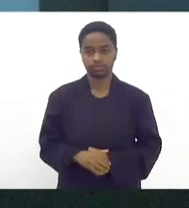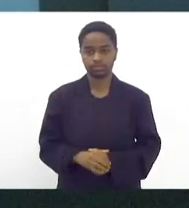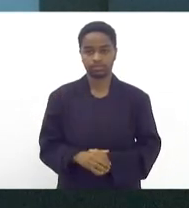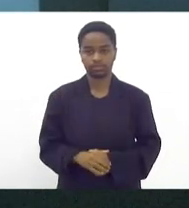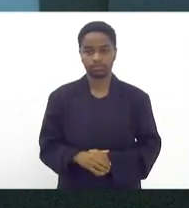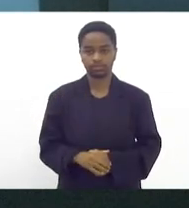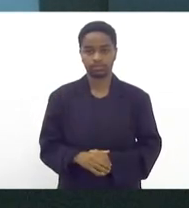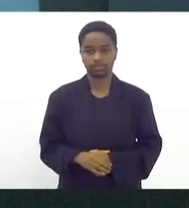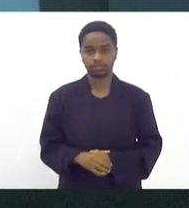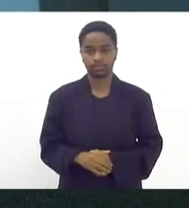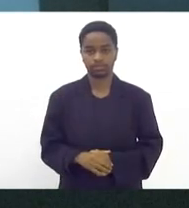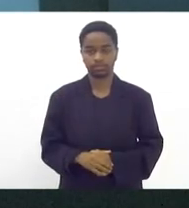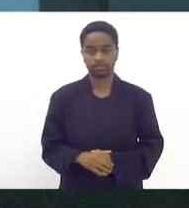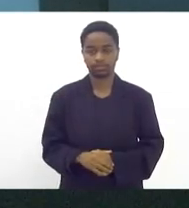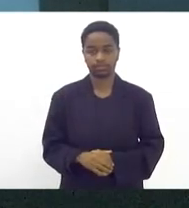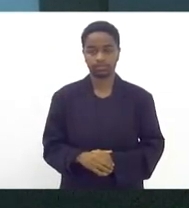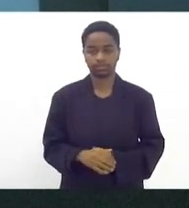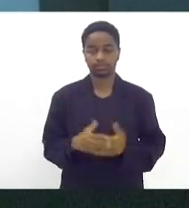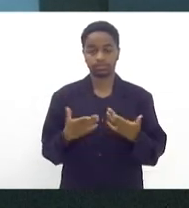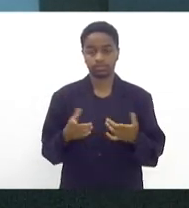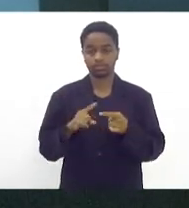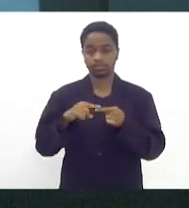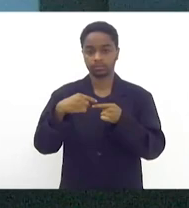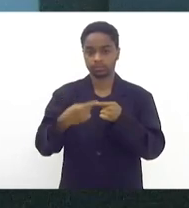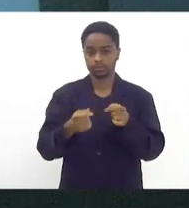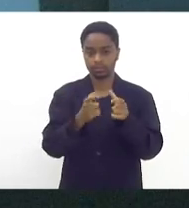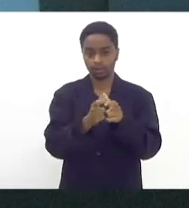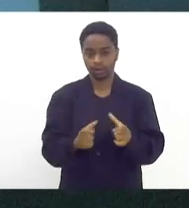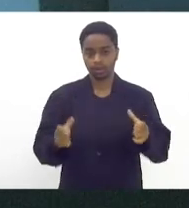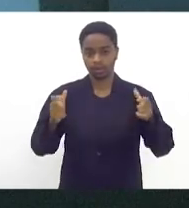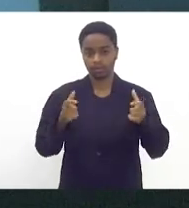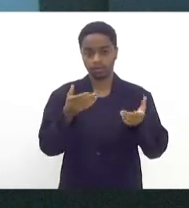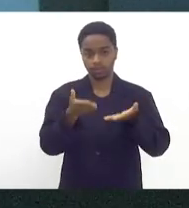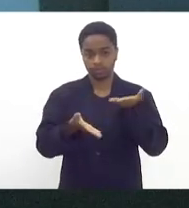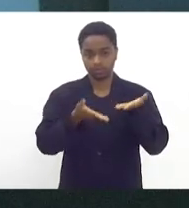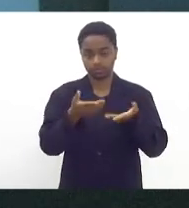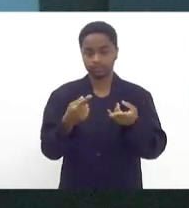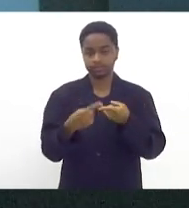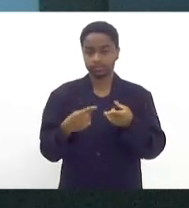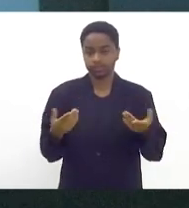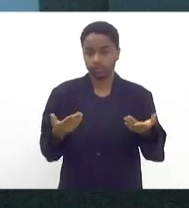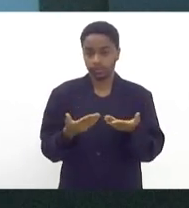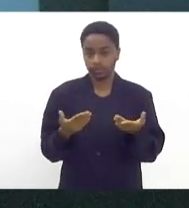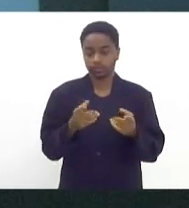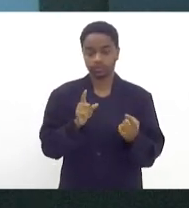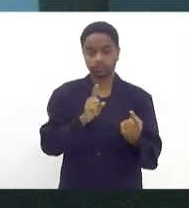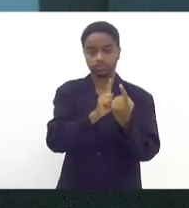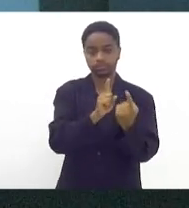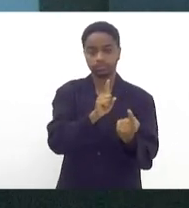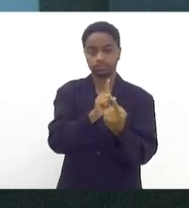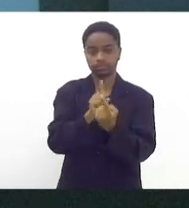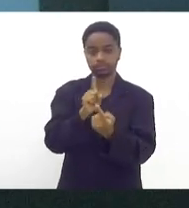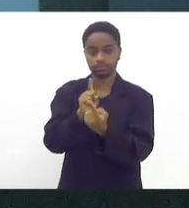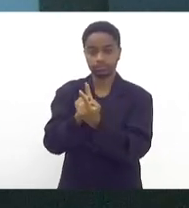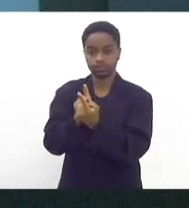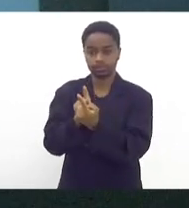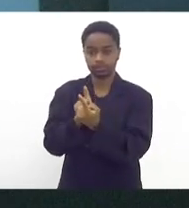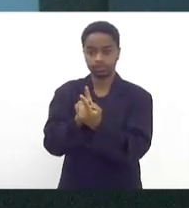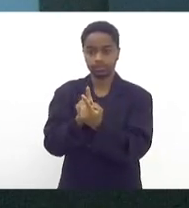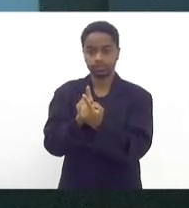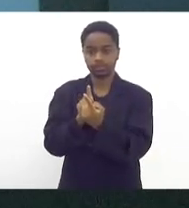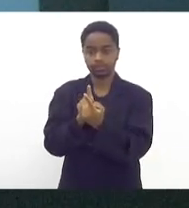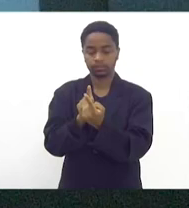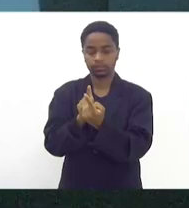favor então foi ampliada essa cobertura hoje a consulta com toda de